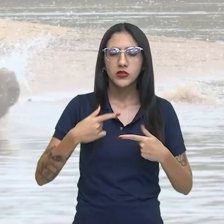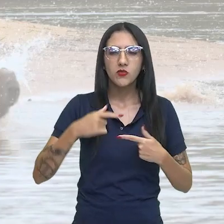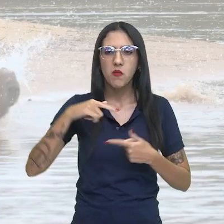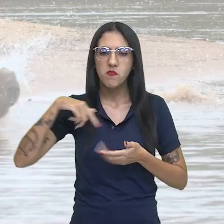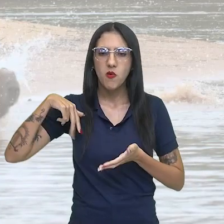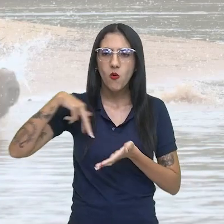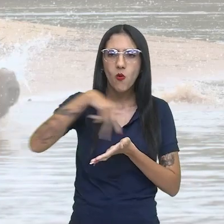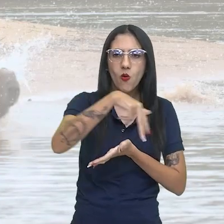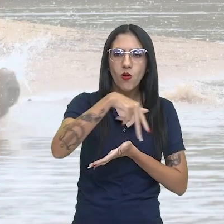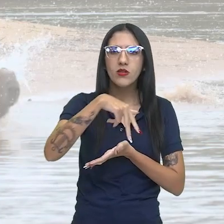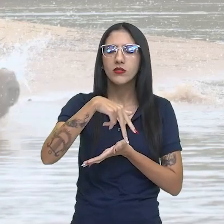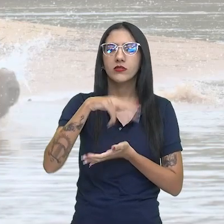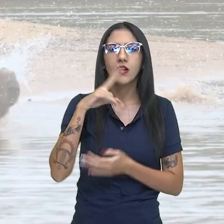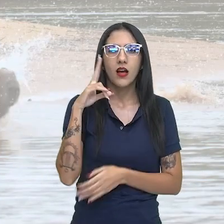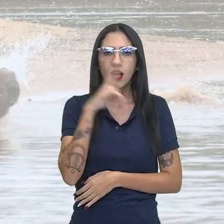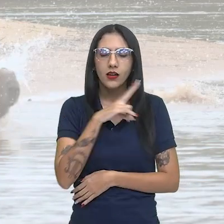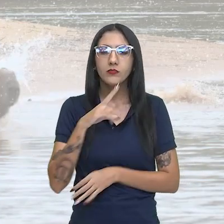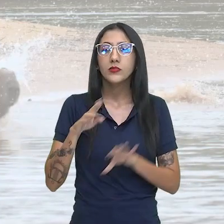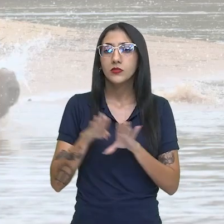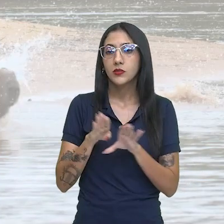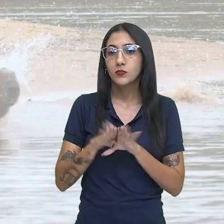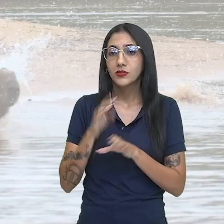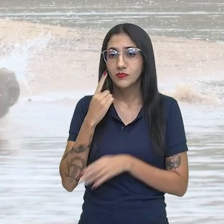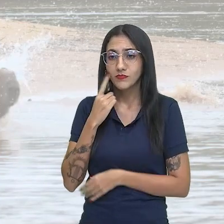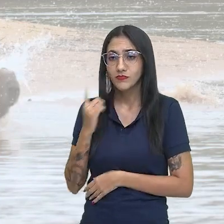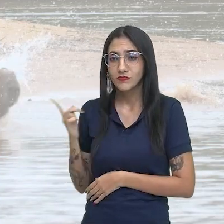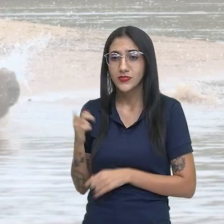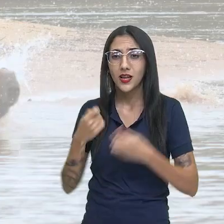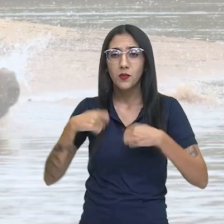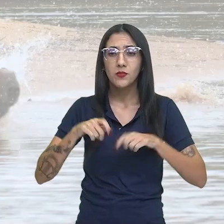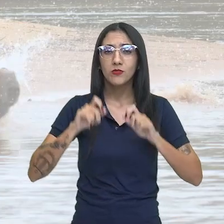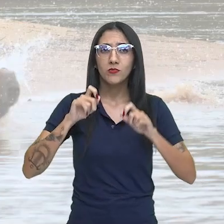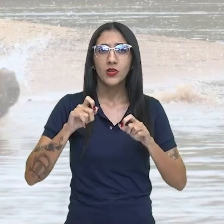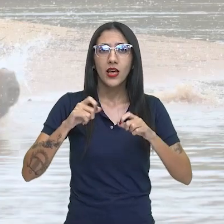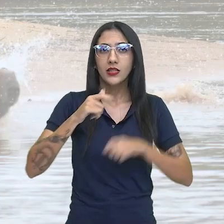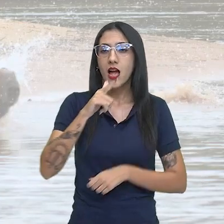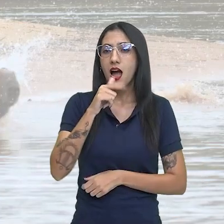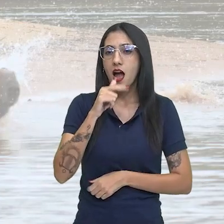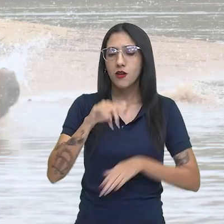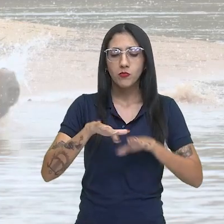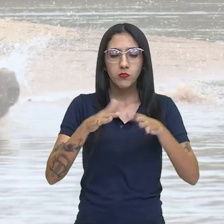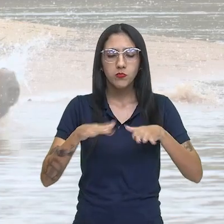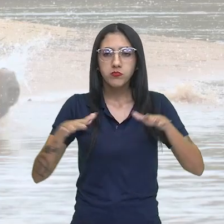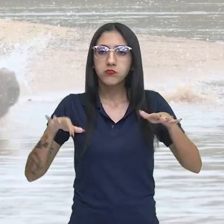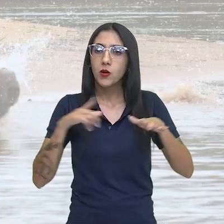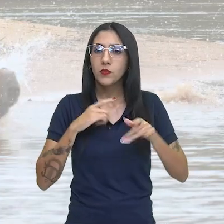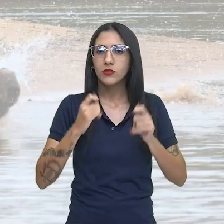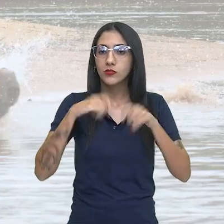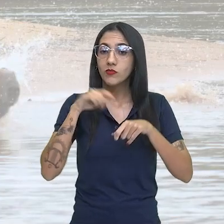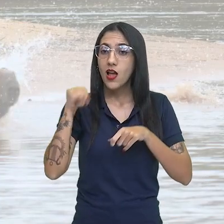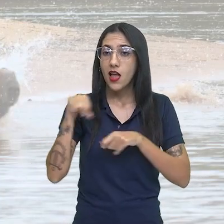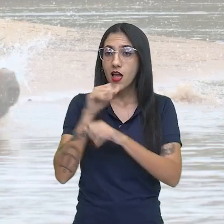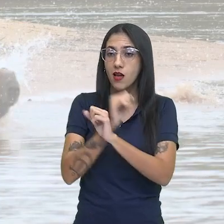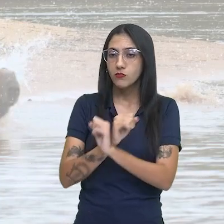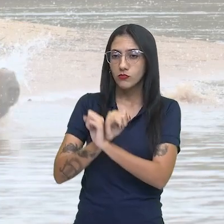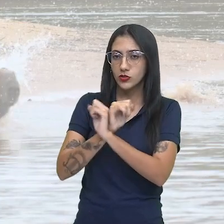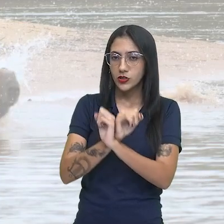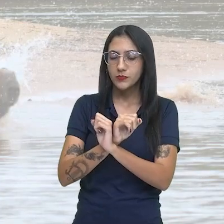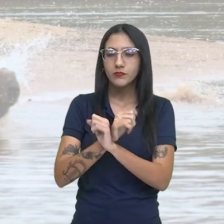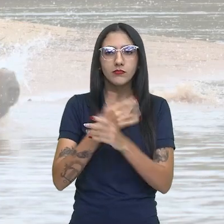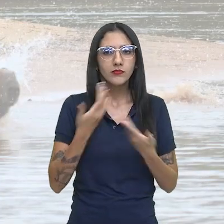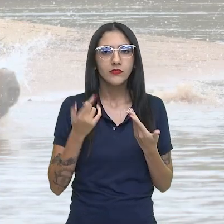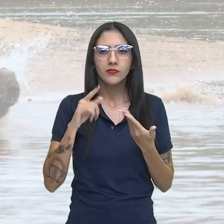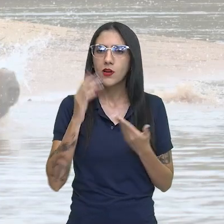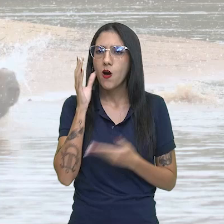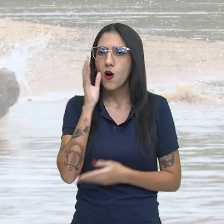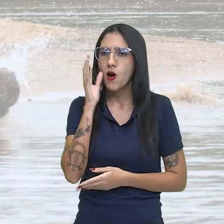força de locomoção. A capivara está precisando ali da água para poder ajudar na sua defesa. E assim ocorre